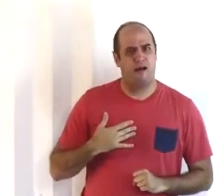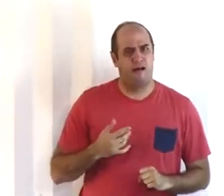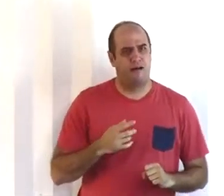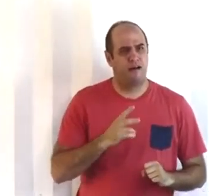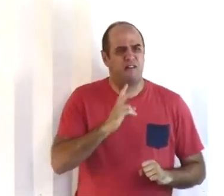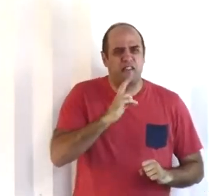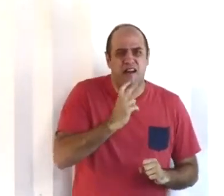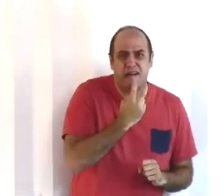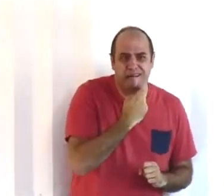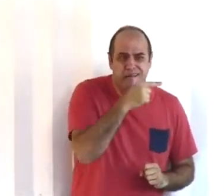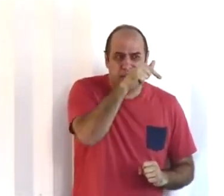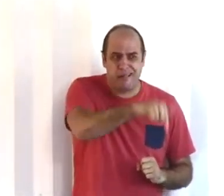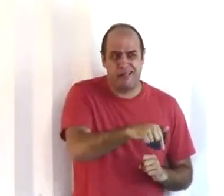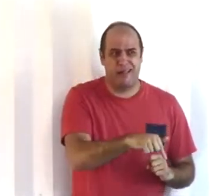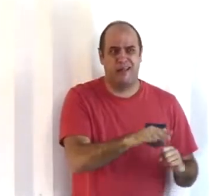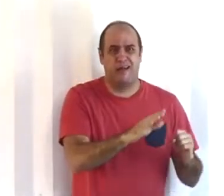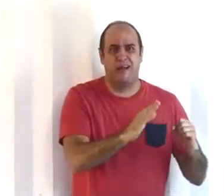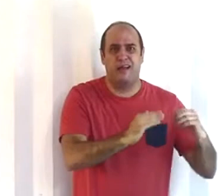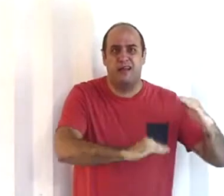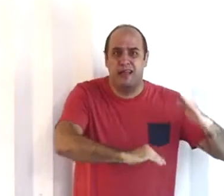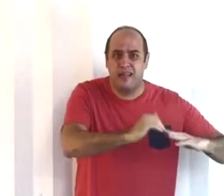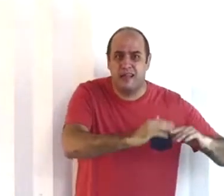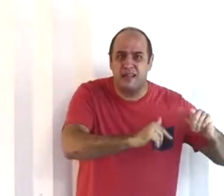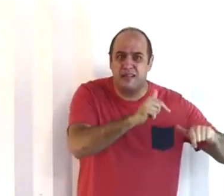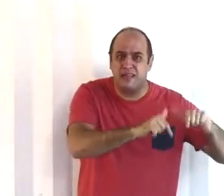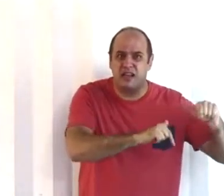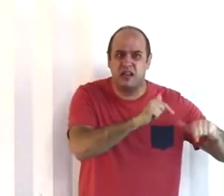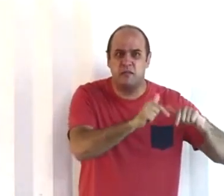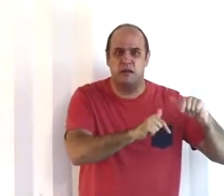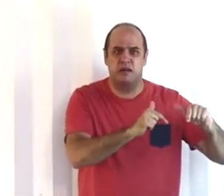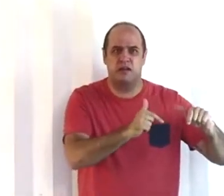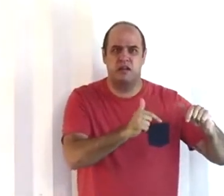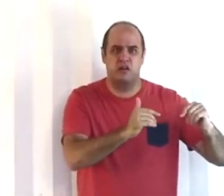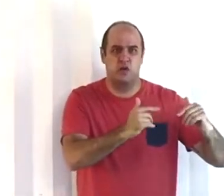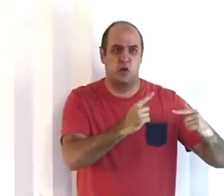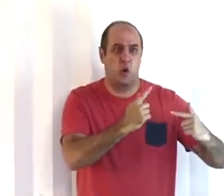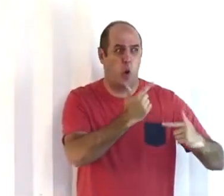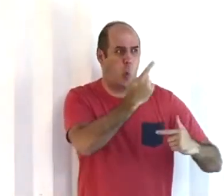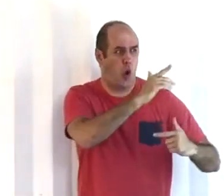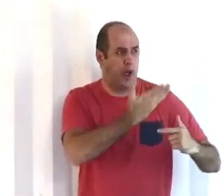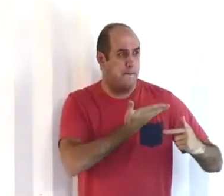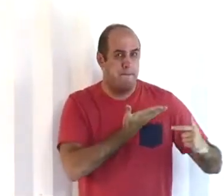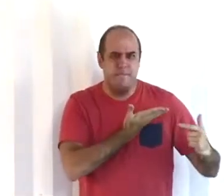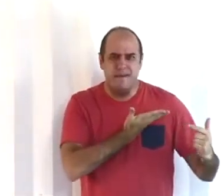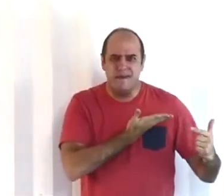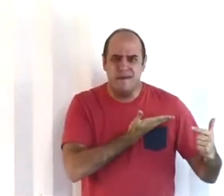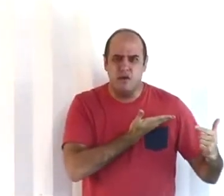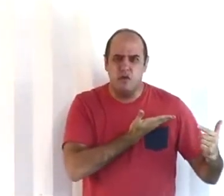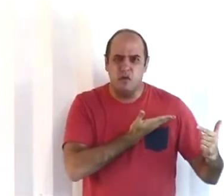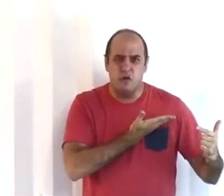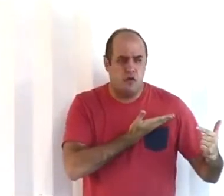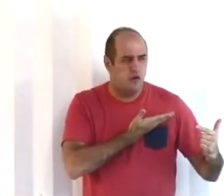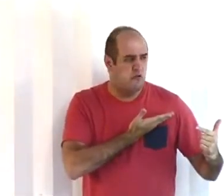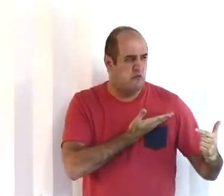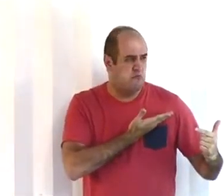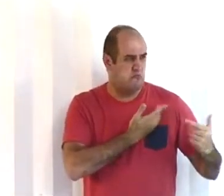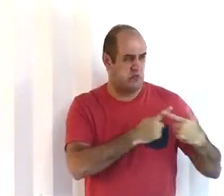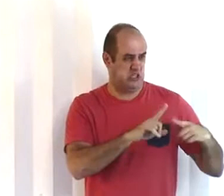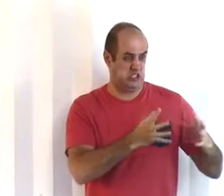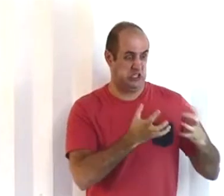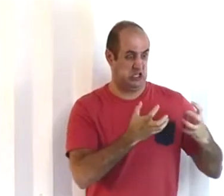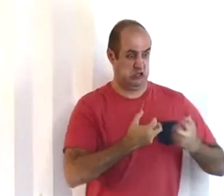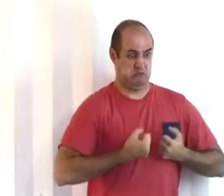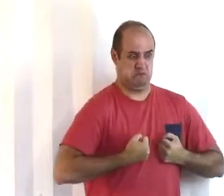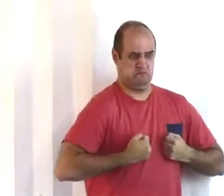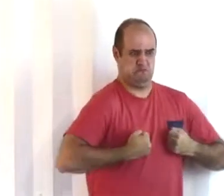terrível dentro de um ambiente de serviçalidade. Mas poder, às vezes, domina e